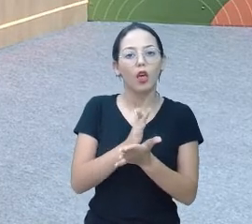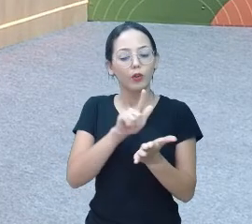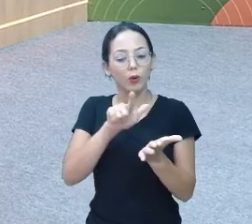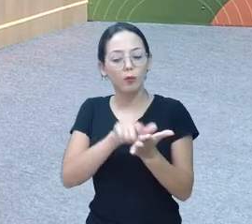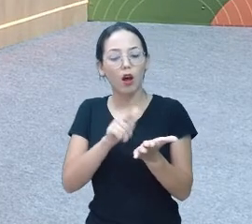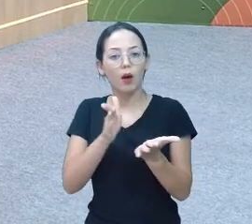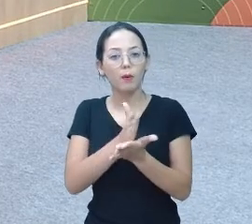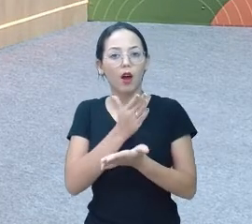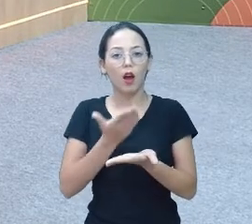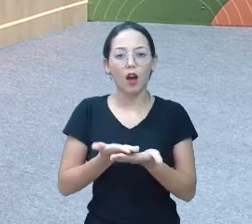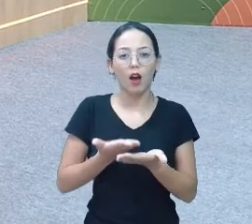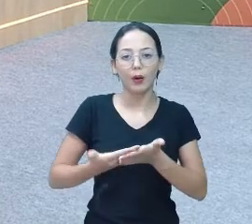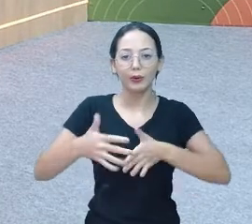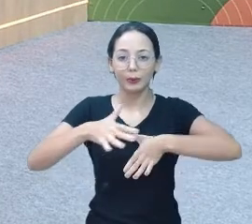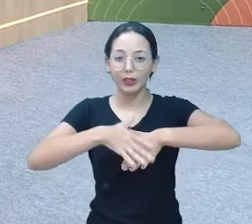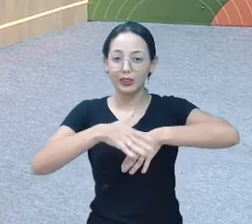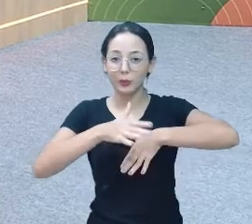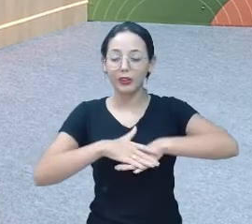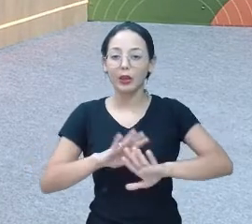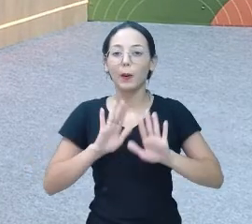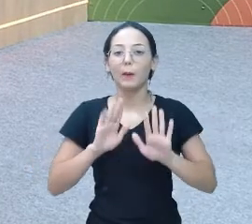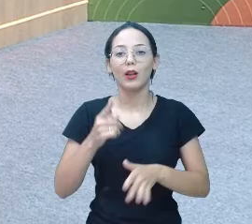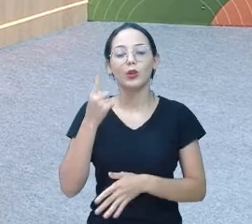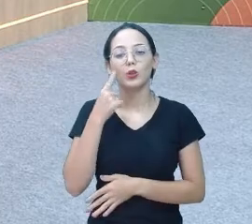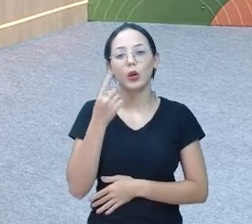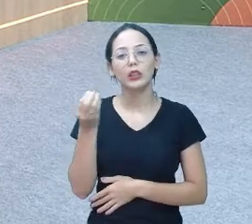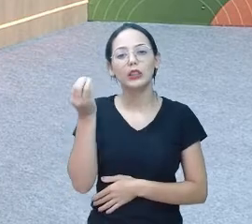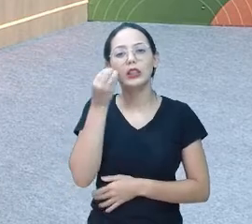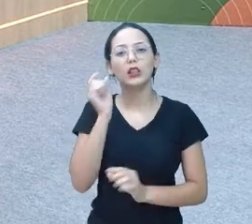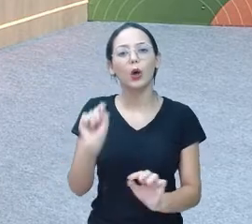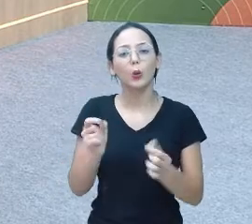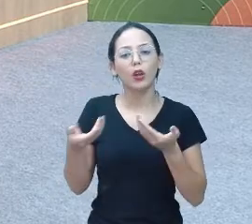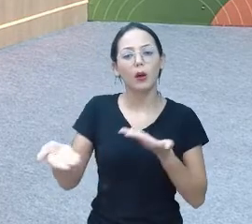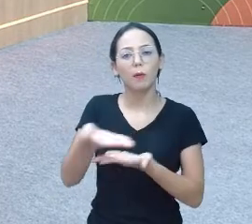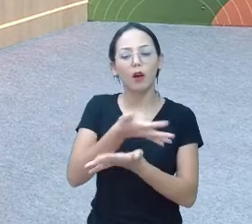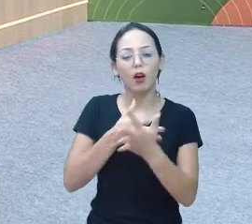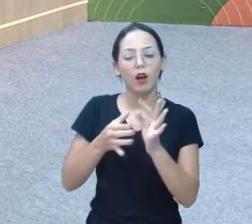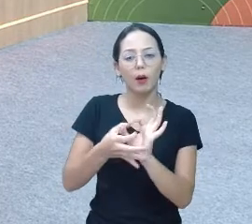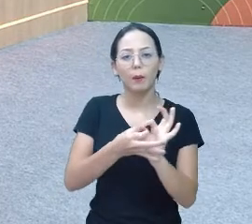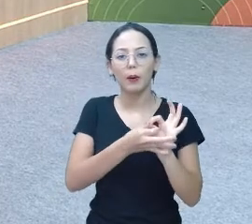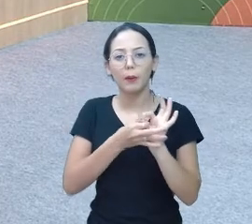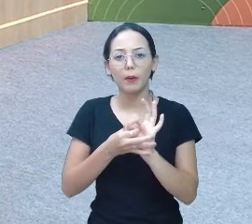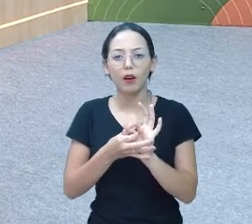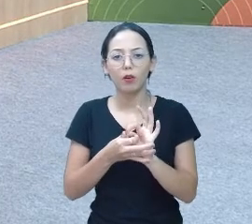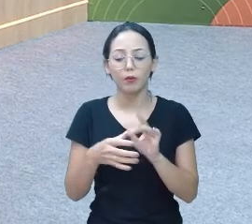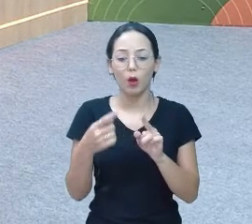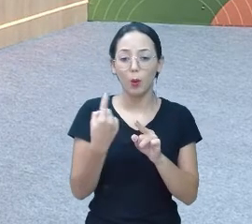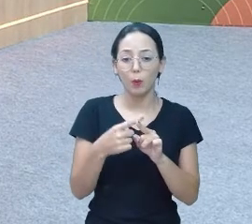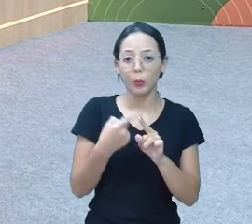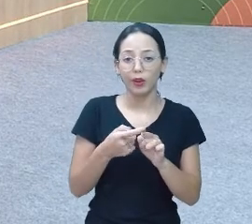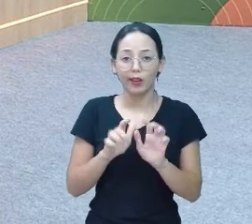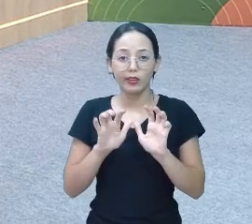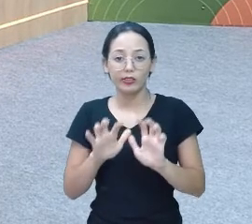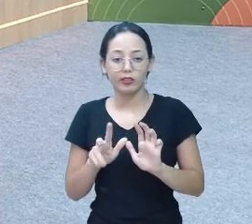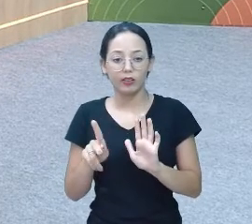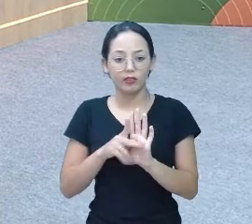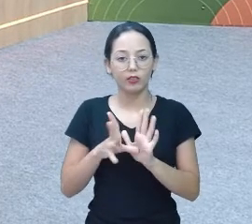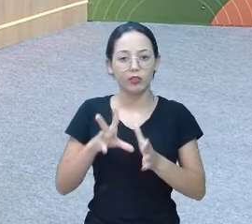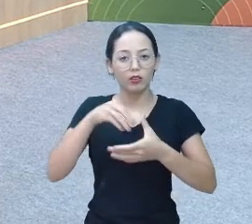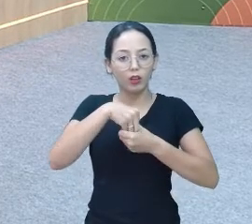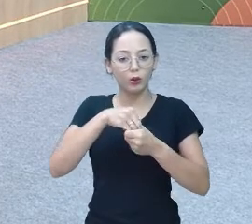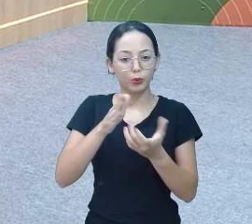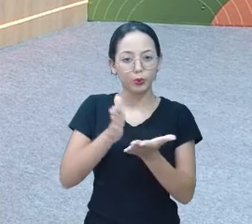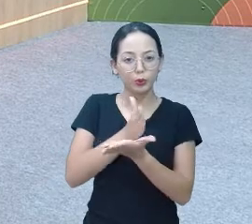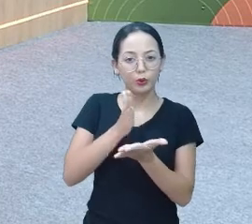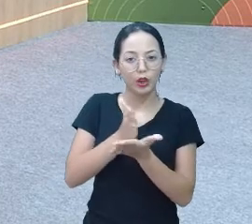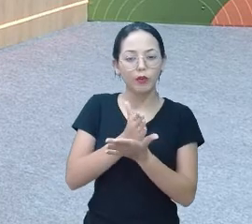na aula de matemática, só que a gente vai tentar fazer uma relação entre por que está daquela forma no nosso livro, no nosso